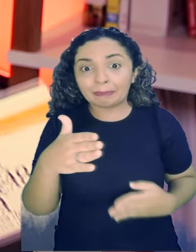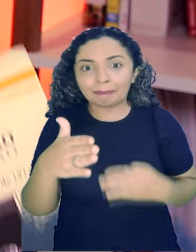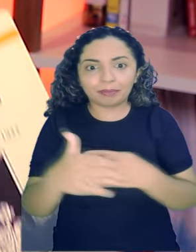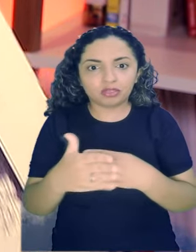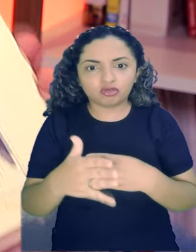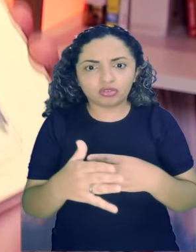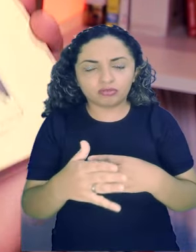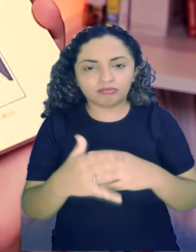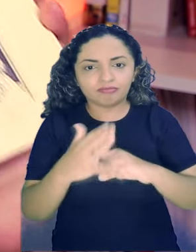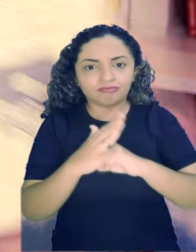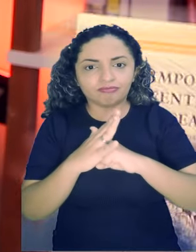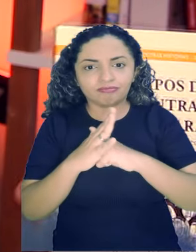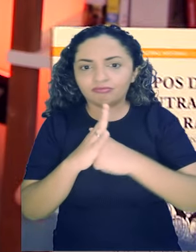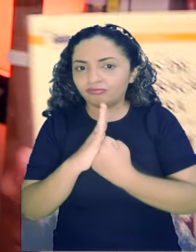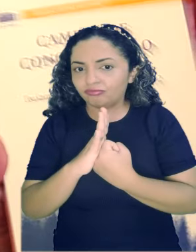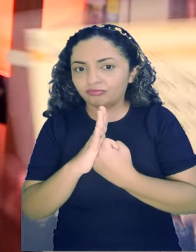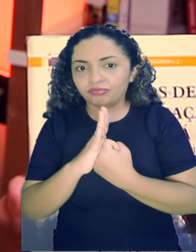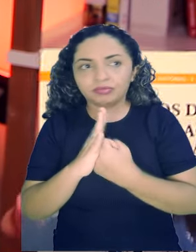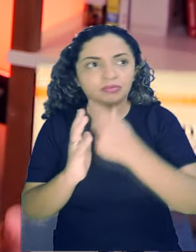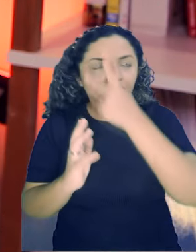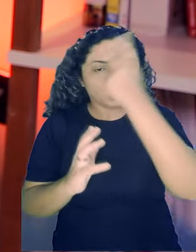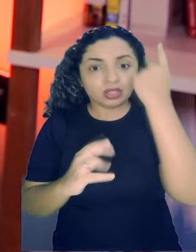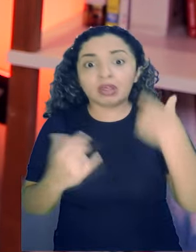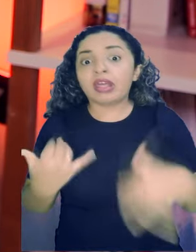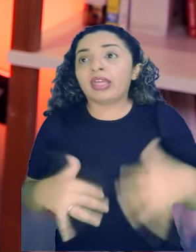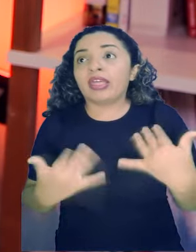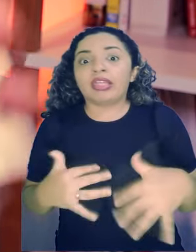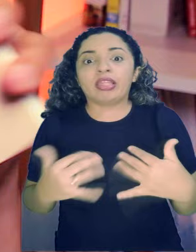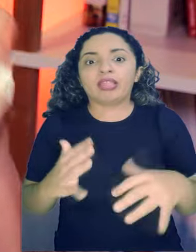impedir que uma horda de flagelados